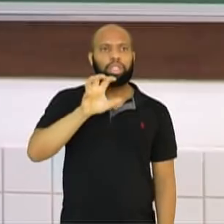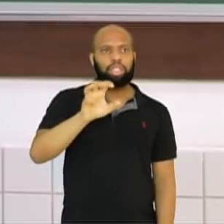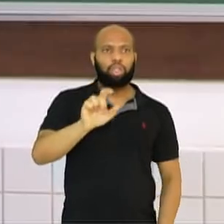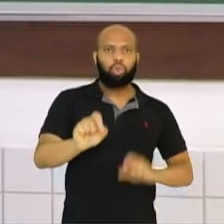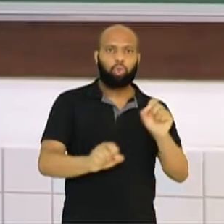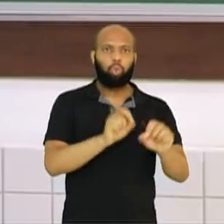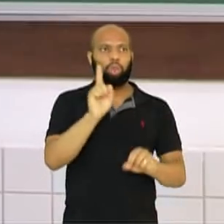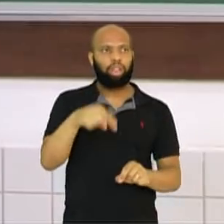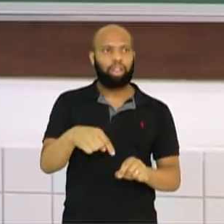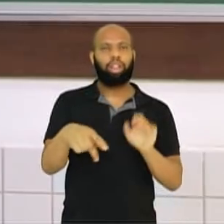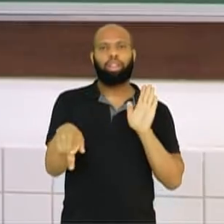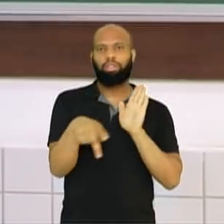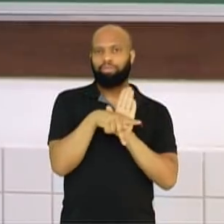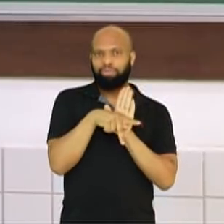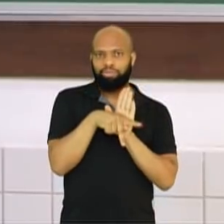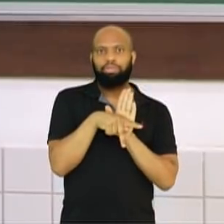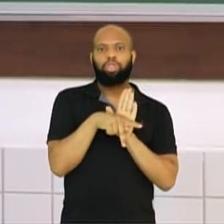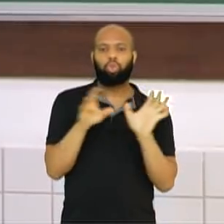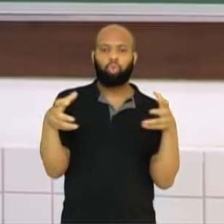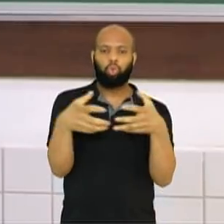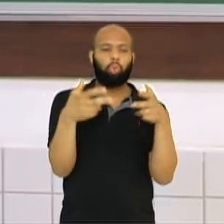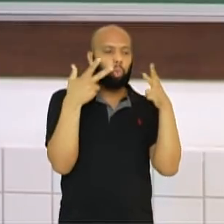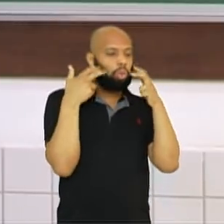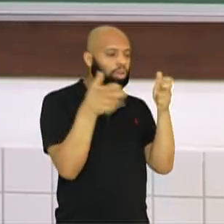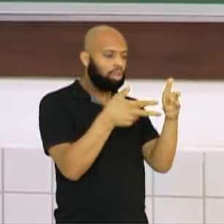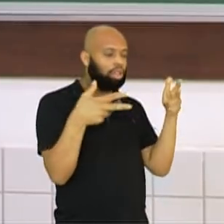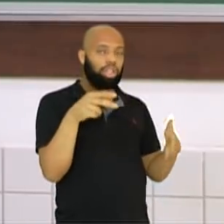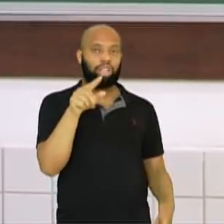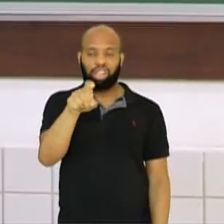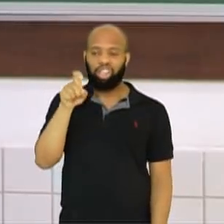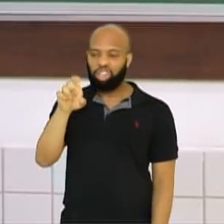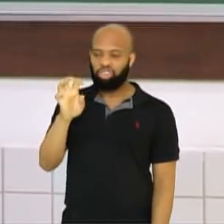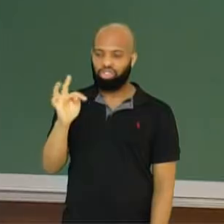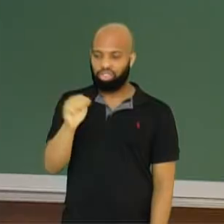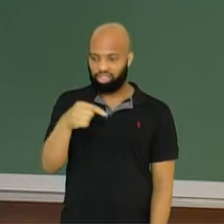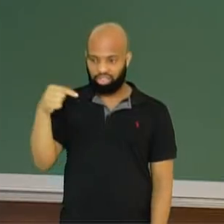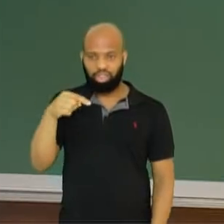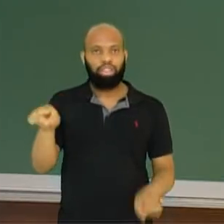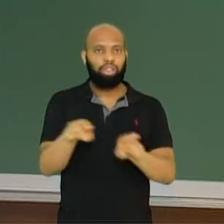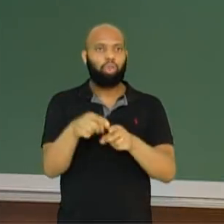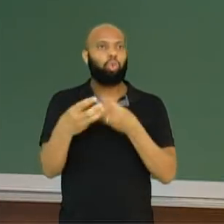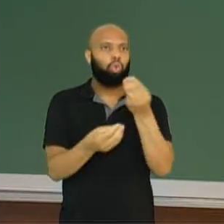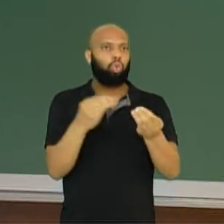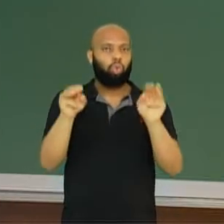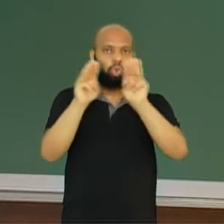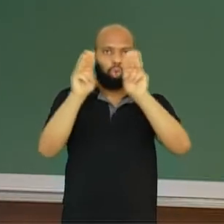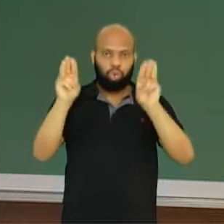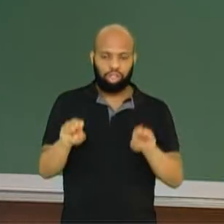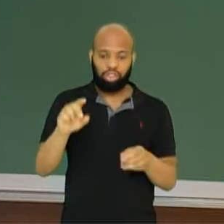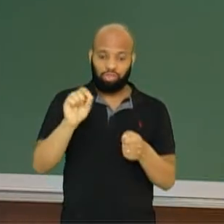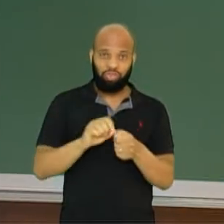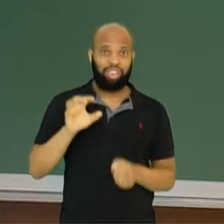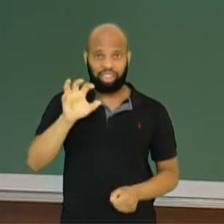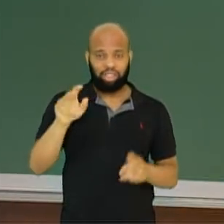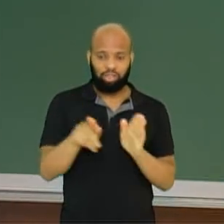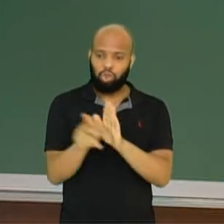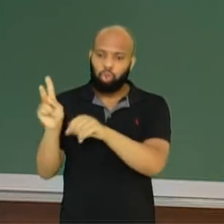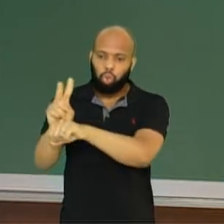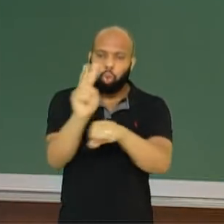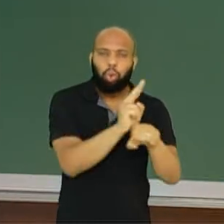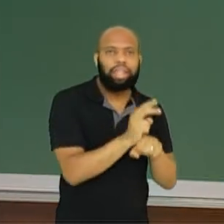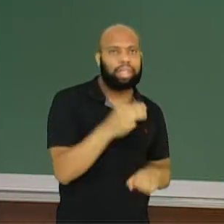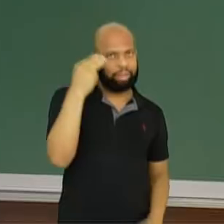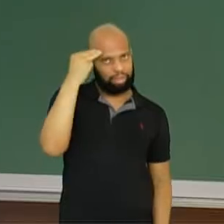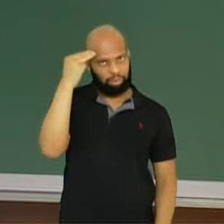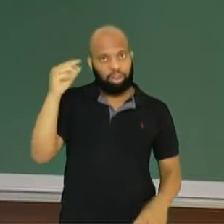o acervo do grupo indígena Chetás, e inclusive como que o museu faz essa função de preservar a